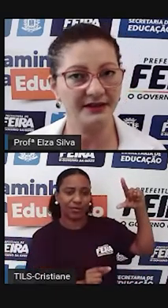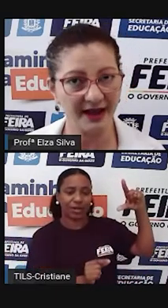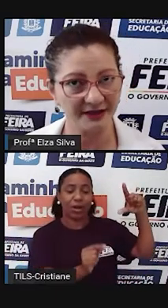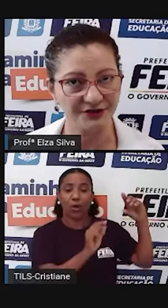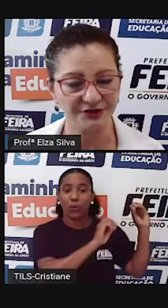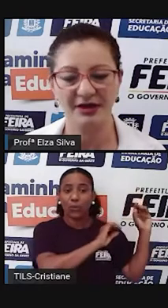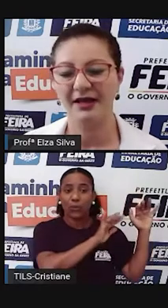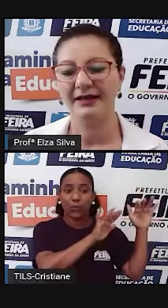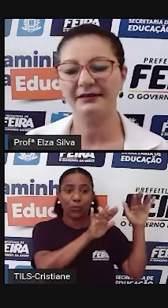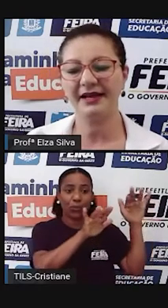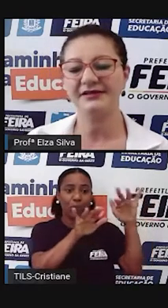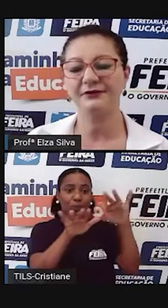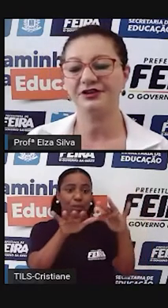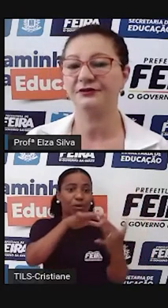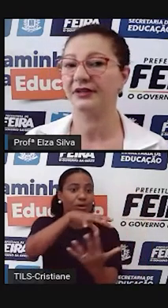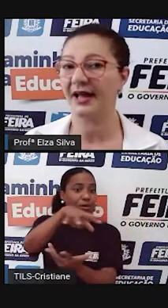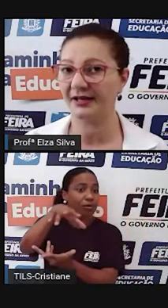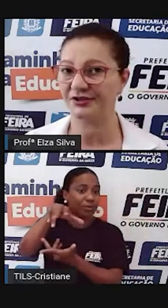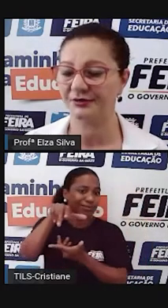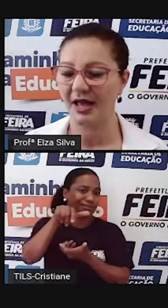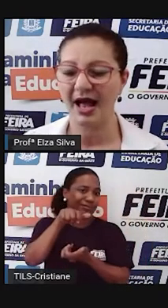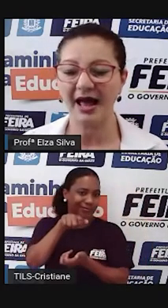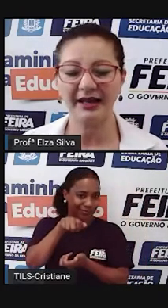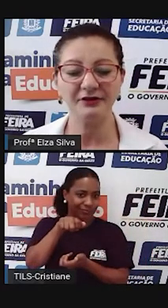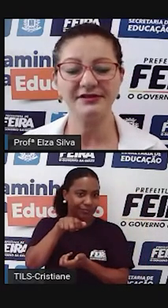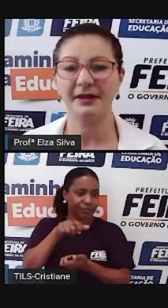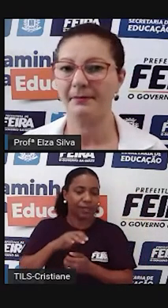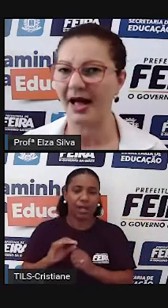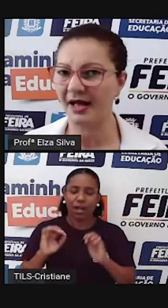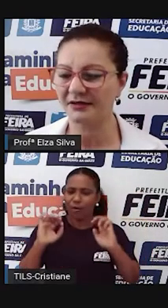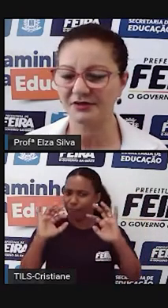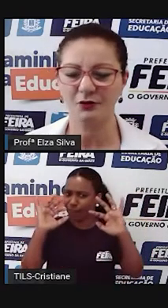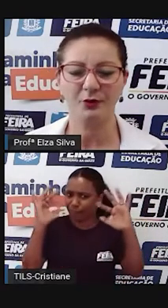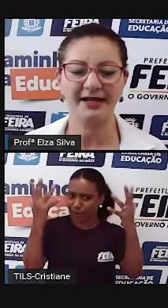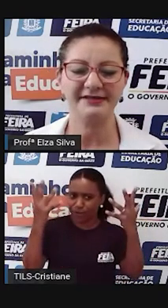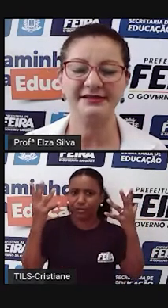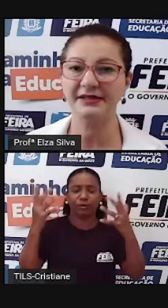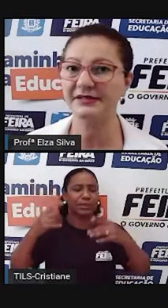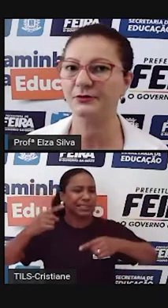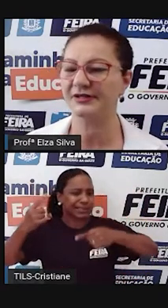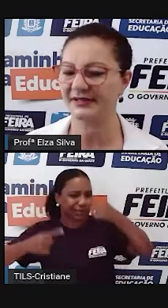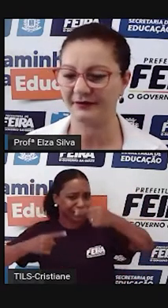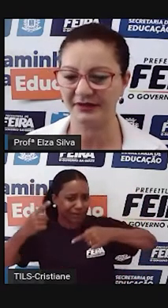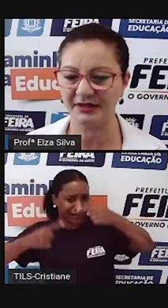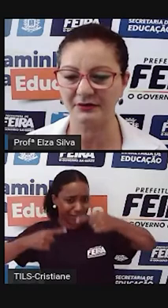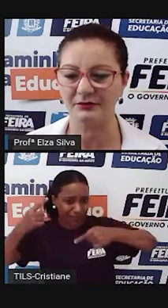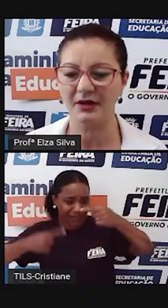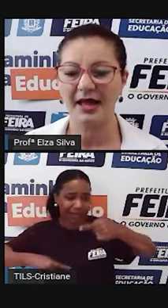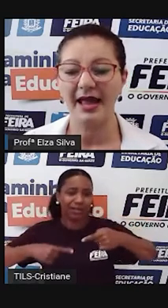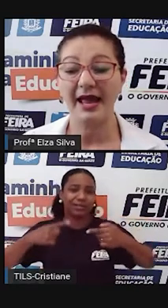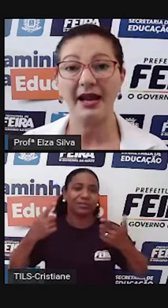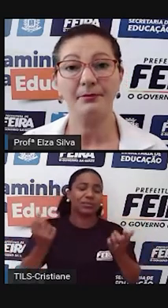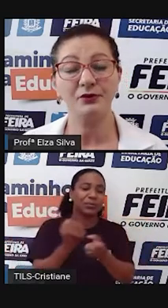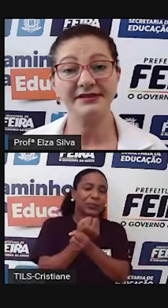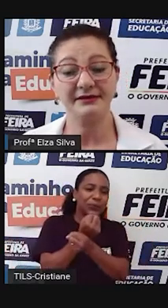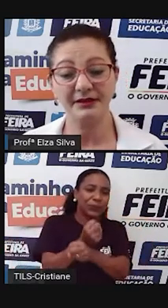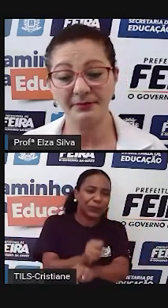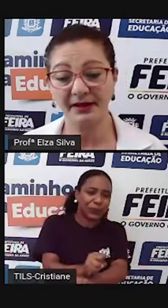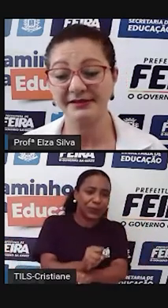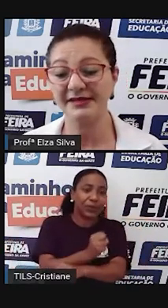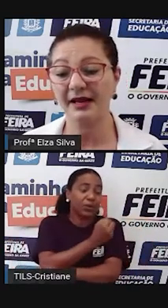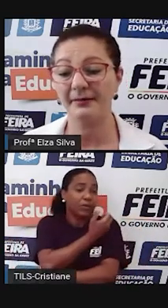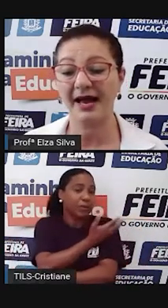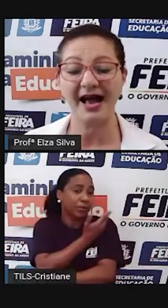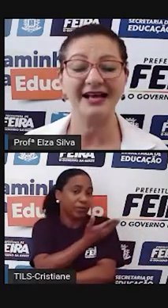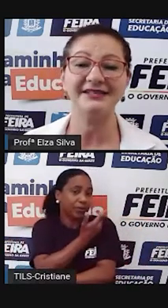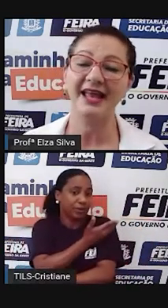Na verdade, nesta festividade, além dos debates sobre o racismo e escravidão, ela busca